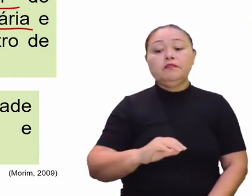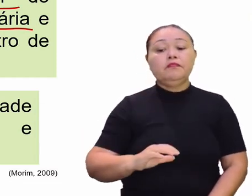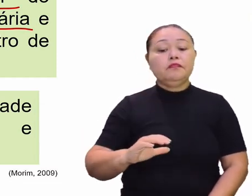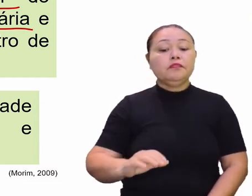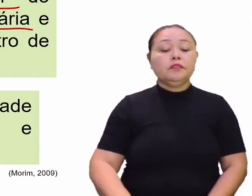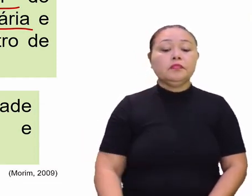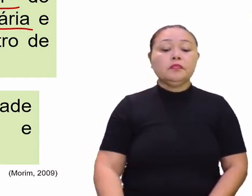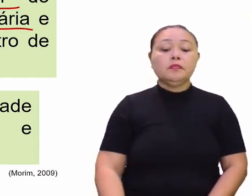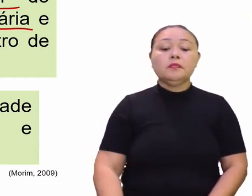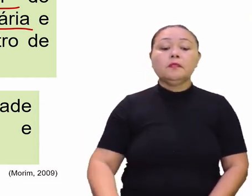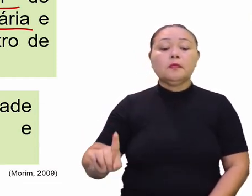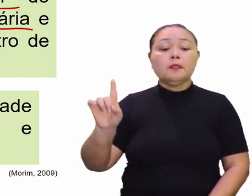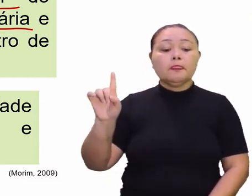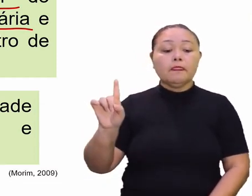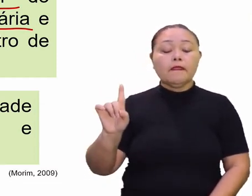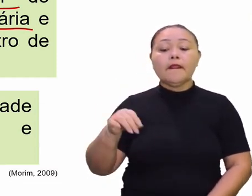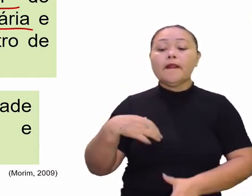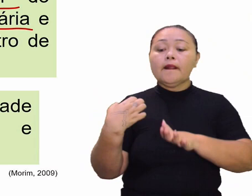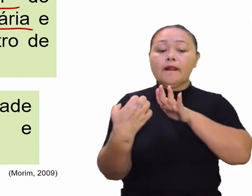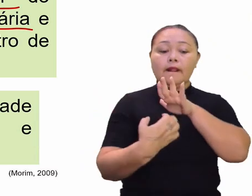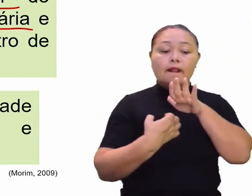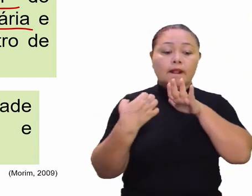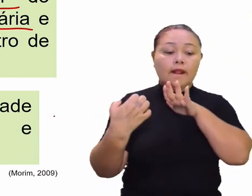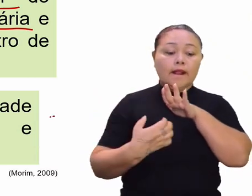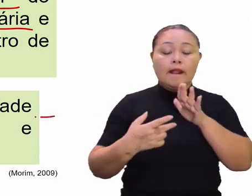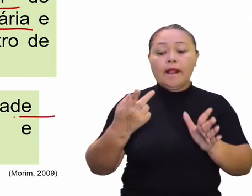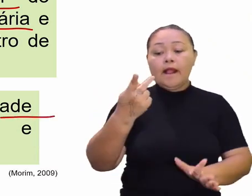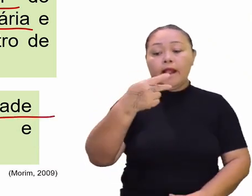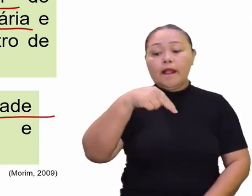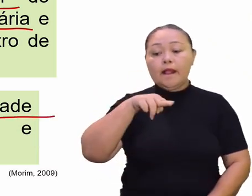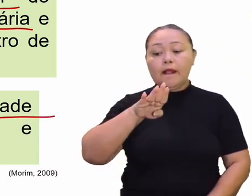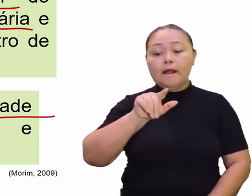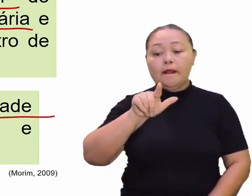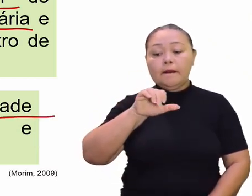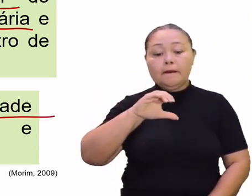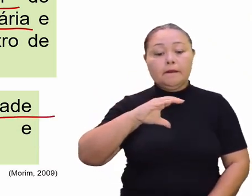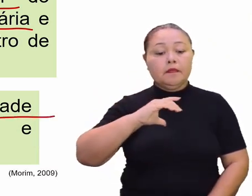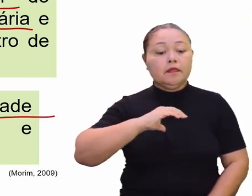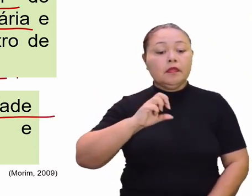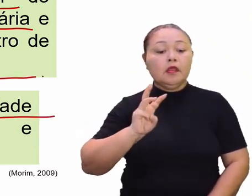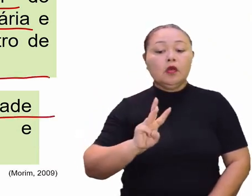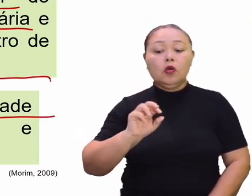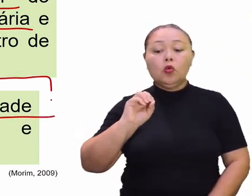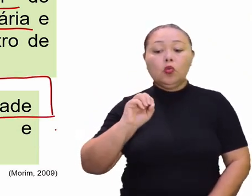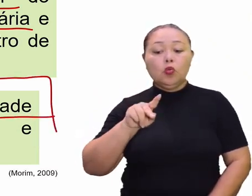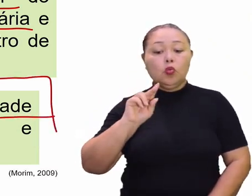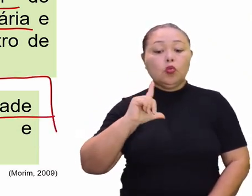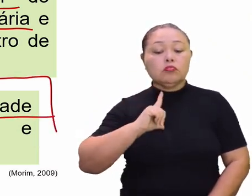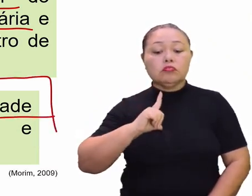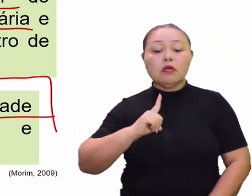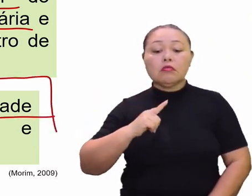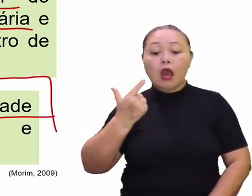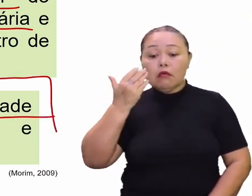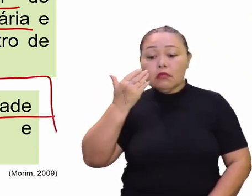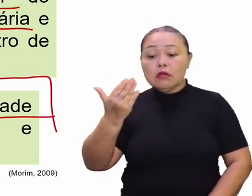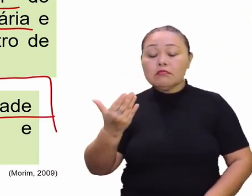a Public Works, ela foi abalada pela insalubridade local.